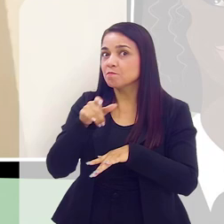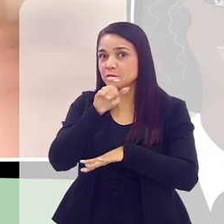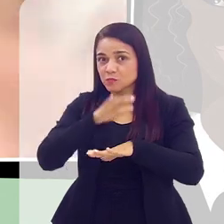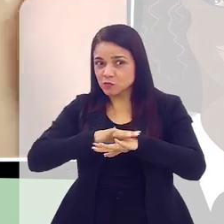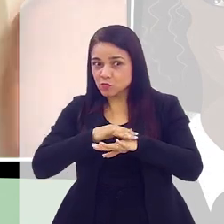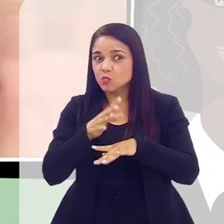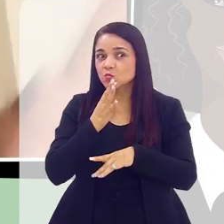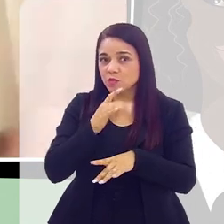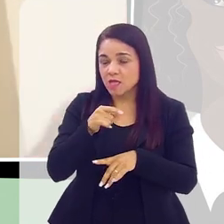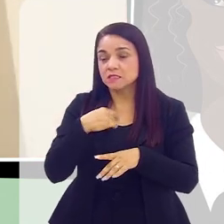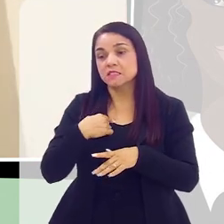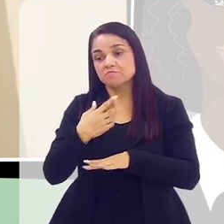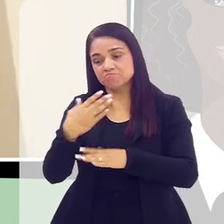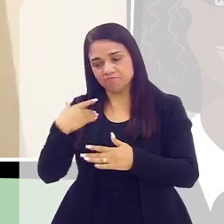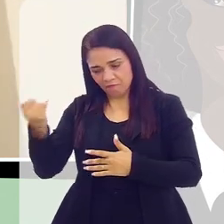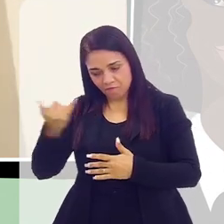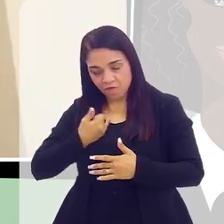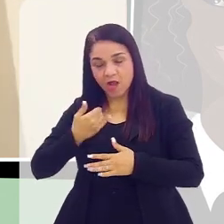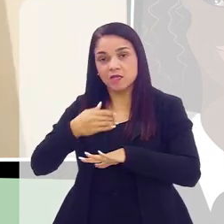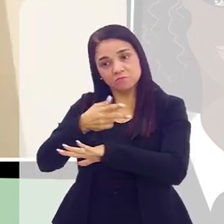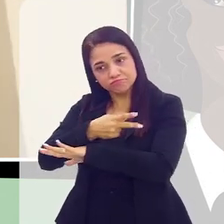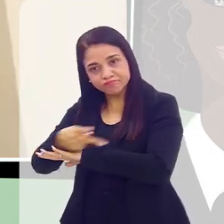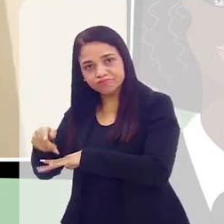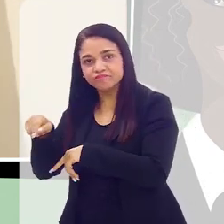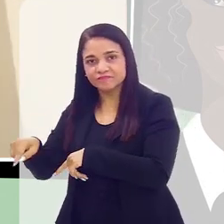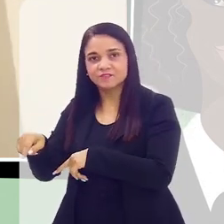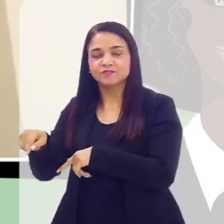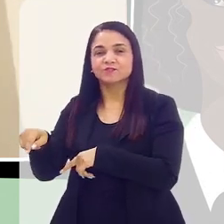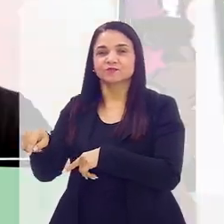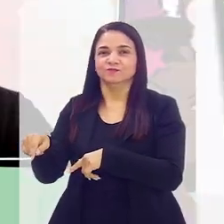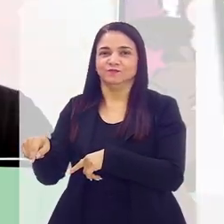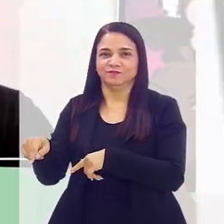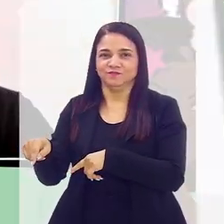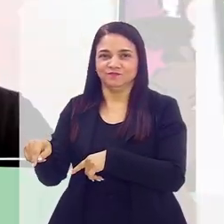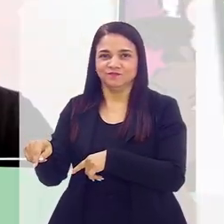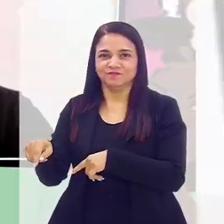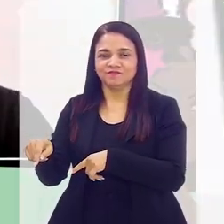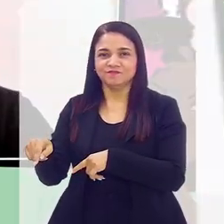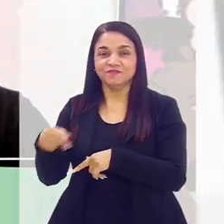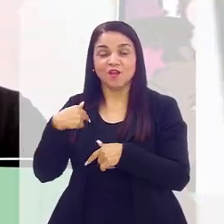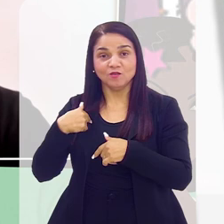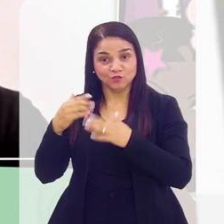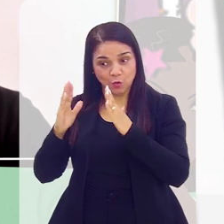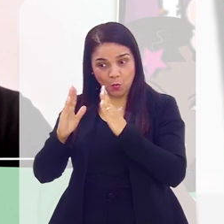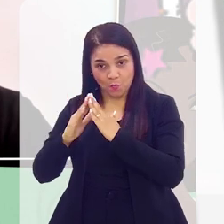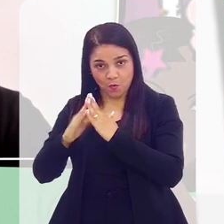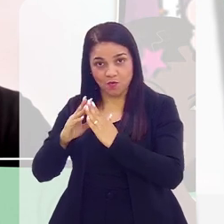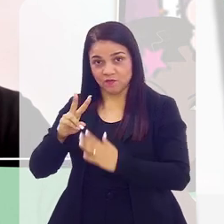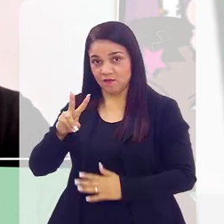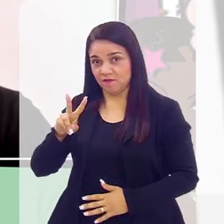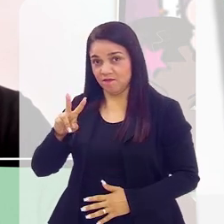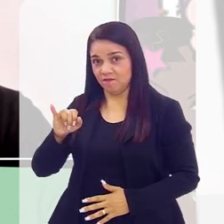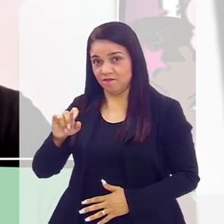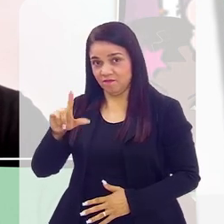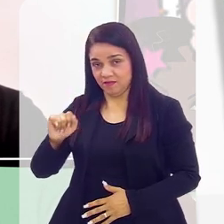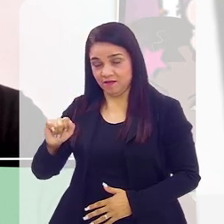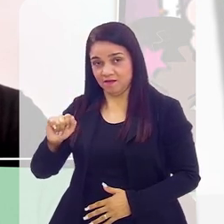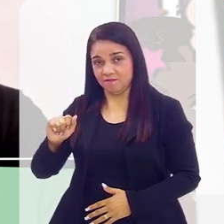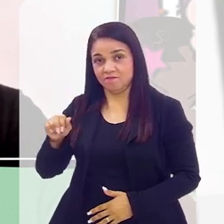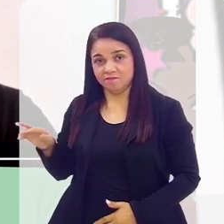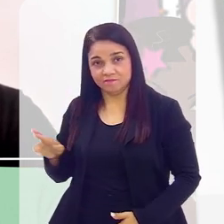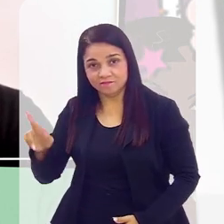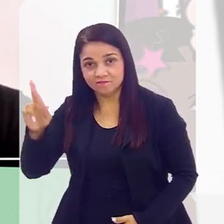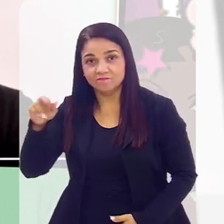alguém doente, eu já fui visitar outras pessoas que não é legível ao projeto, né? Mas aí, agora, aonde eu moro, na vila, que é